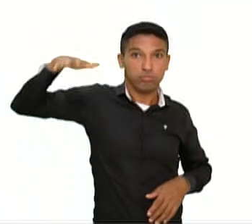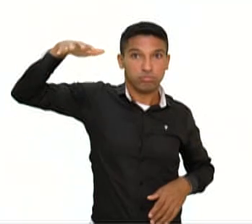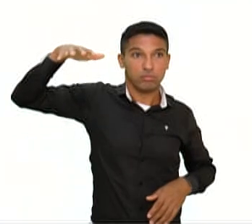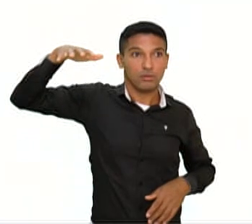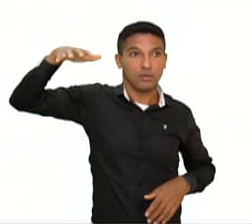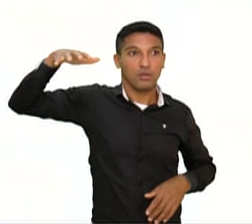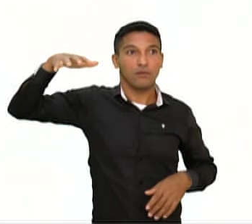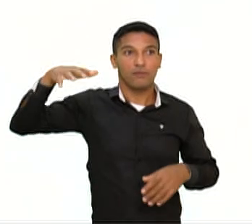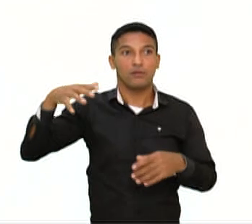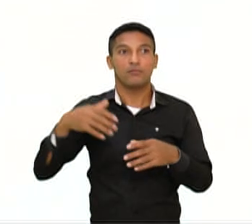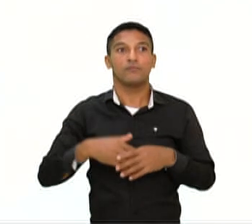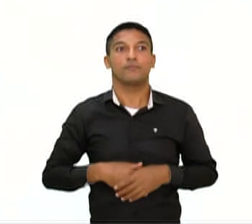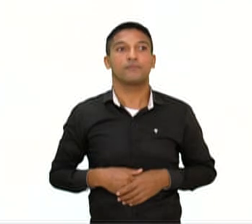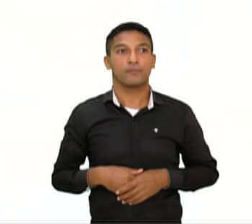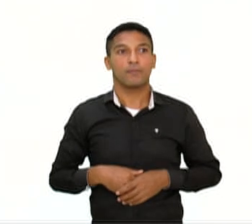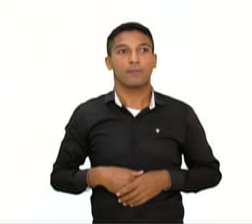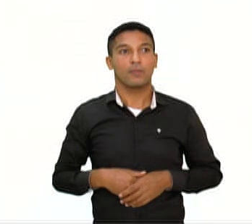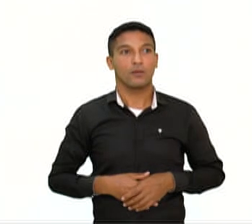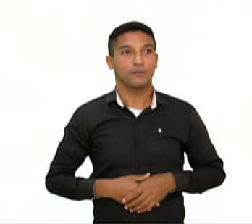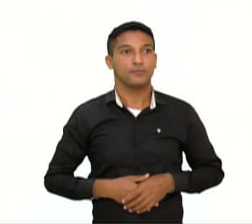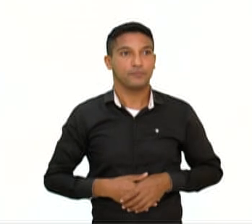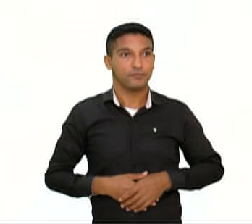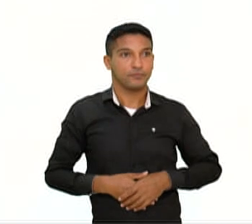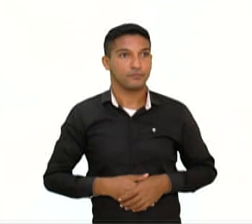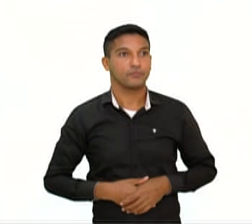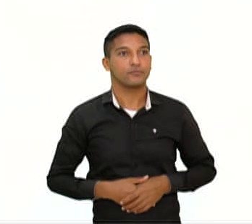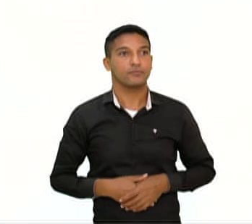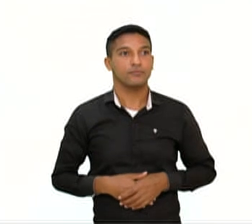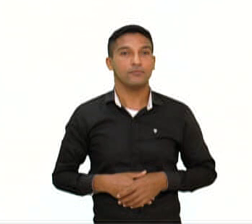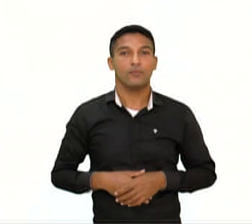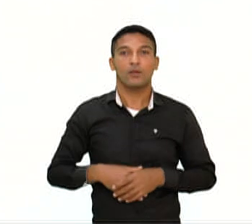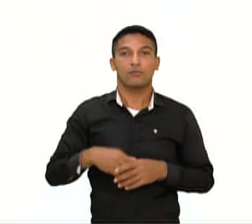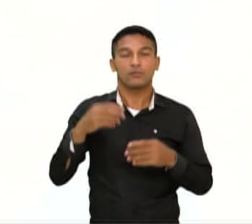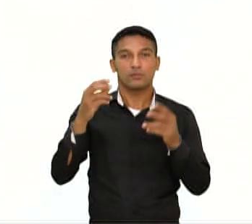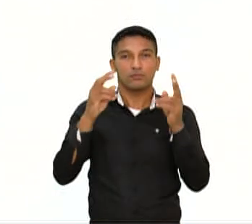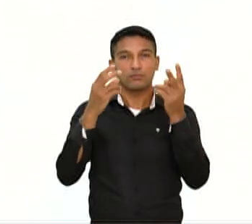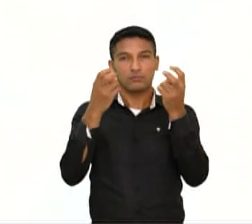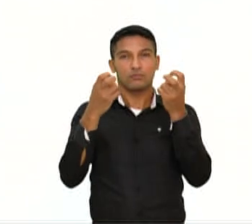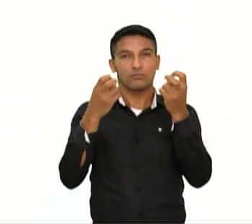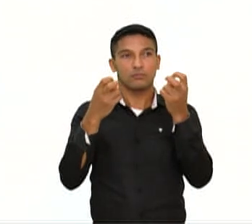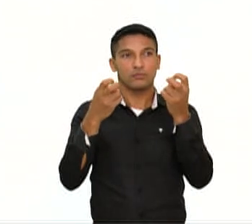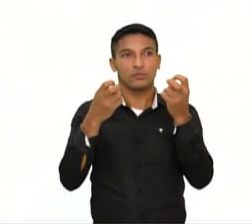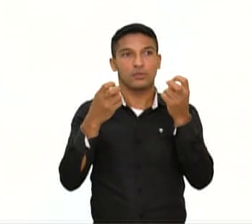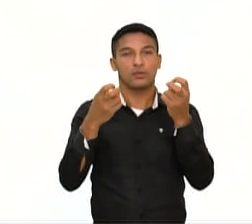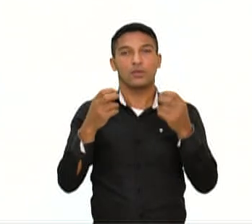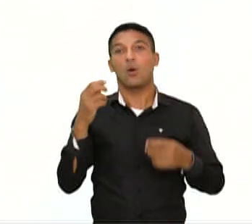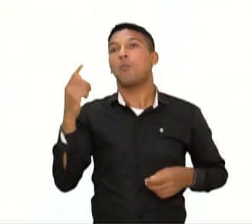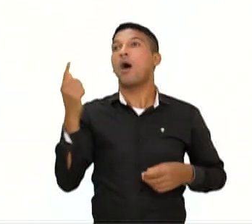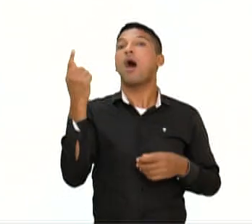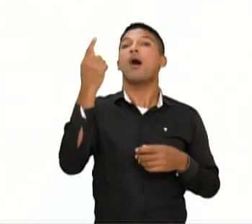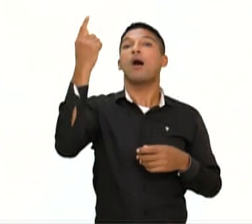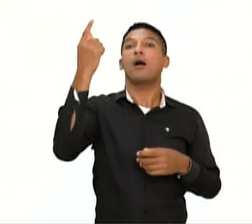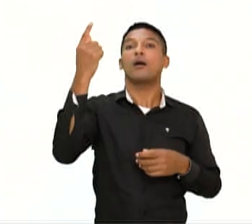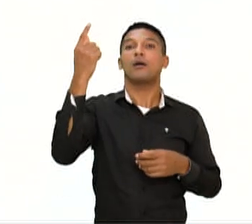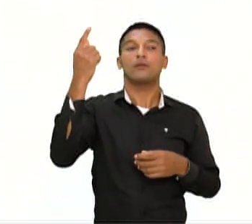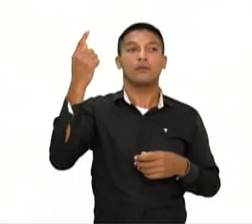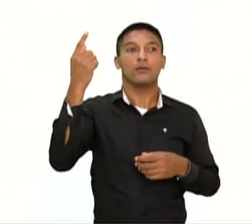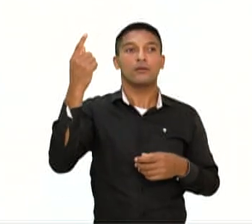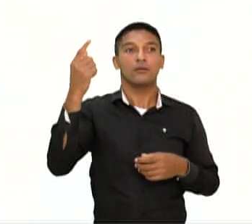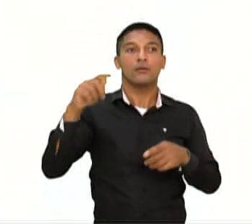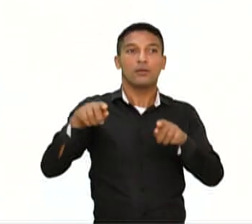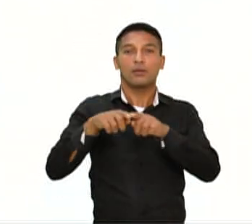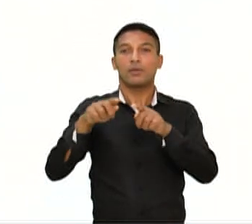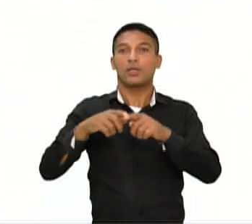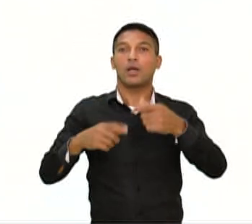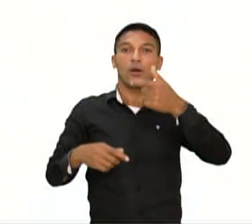o mapa fica bem relacionado para que você tenha noção da amplitude altimétrica. Nós vamos ter um segundo